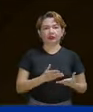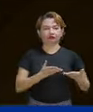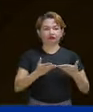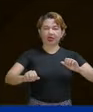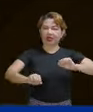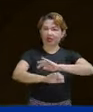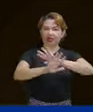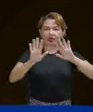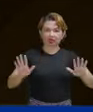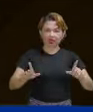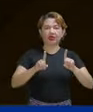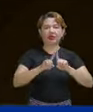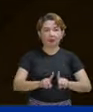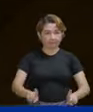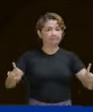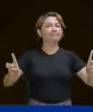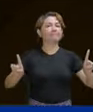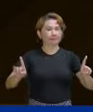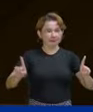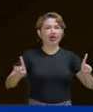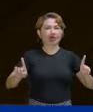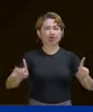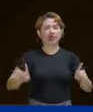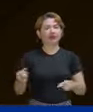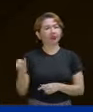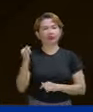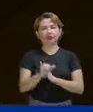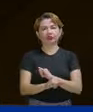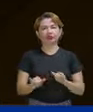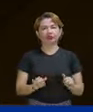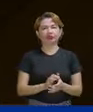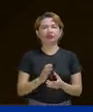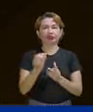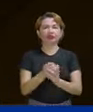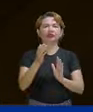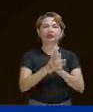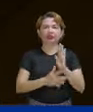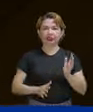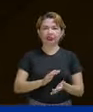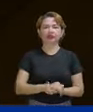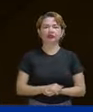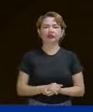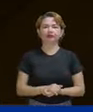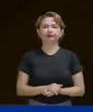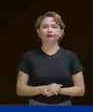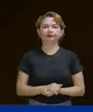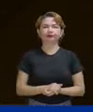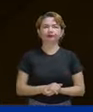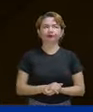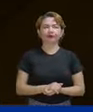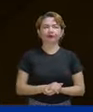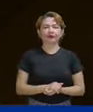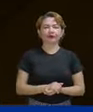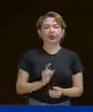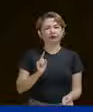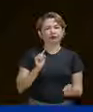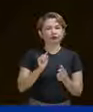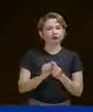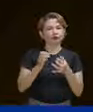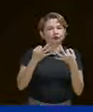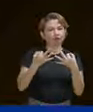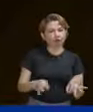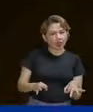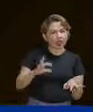evidência. Todavia, faz pertinente frisar que o embargo de declaração não são meios adequados para discutir o mérito